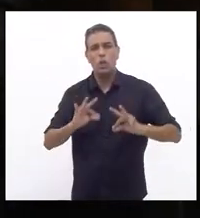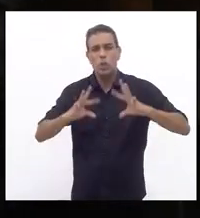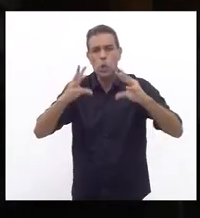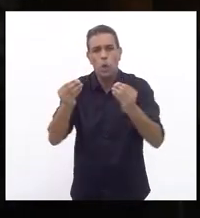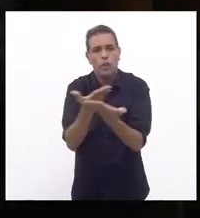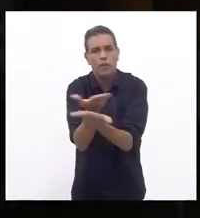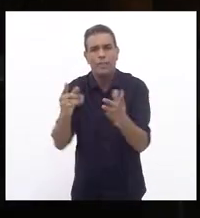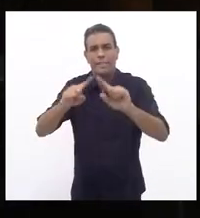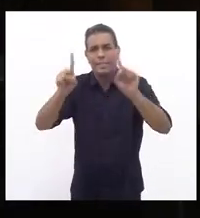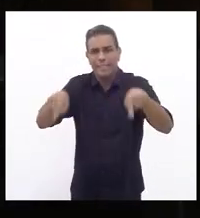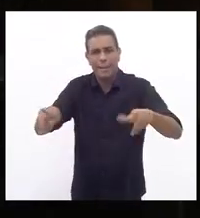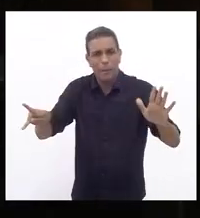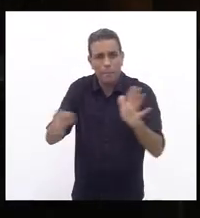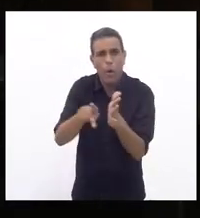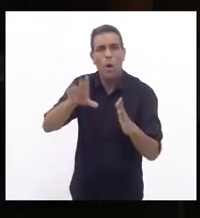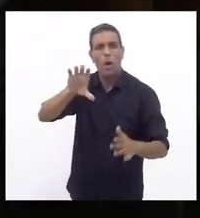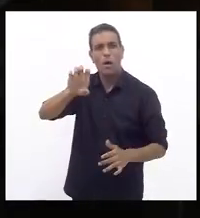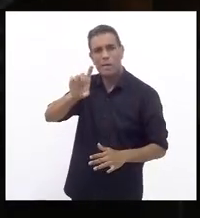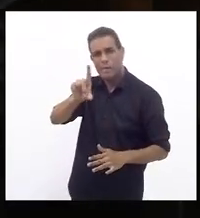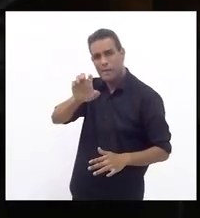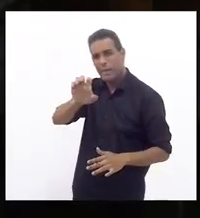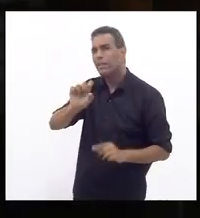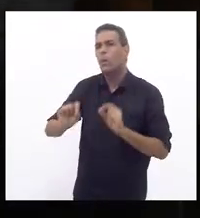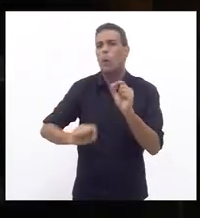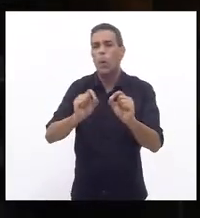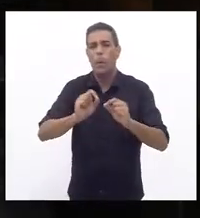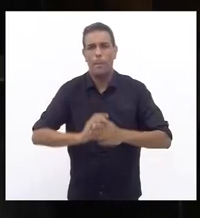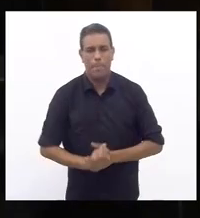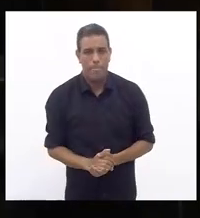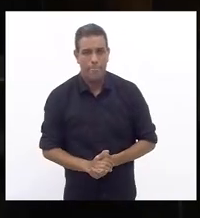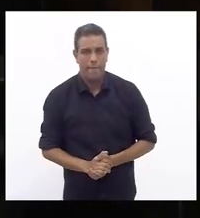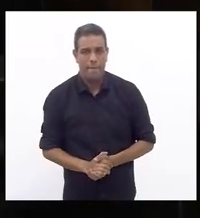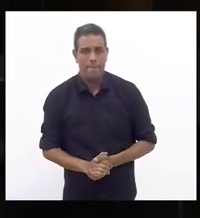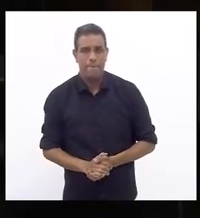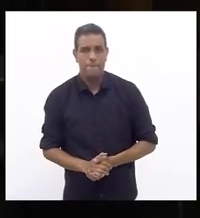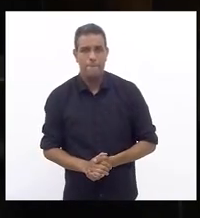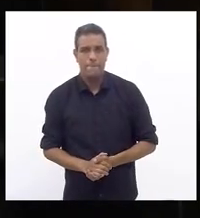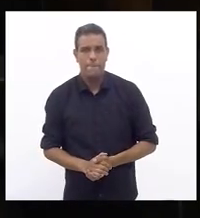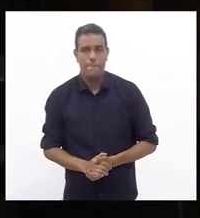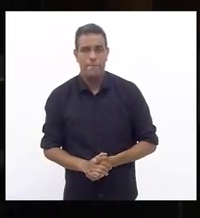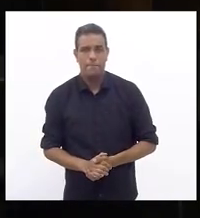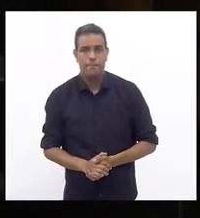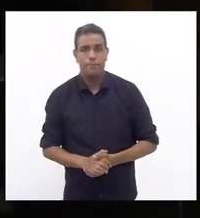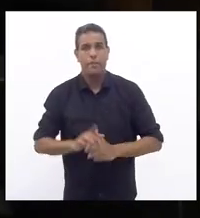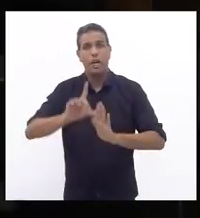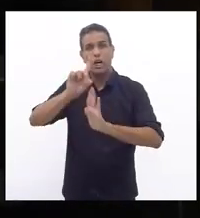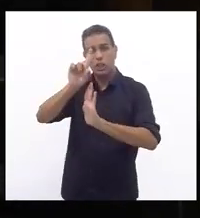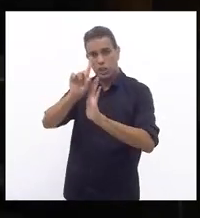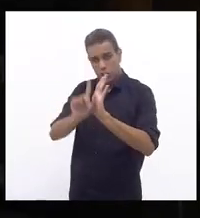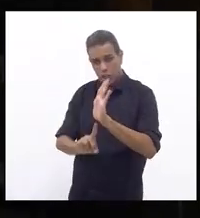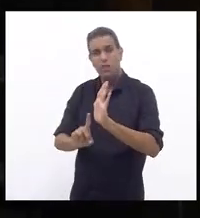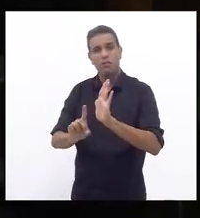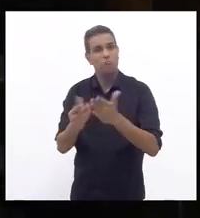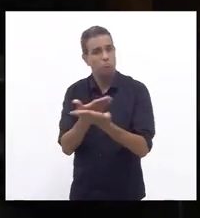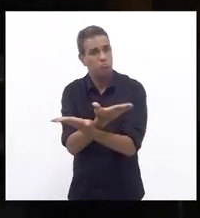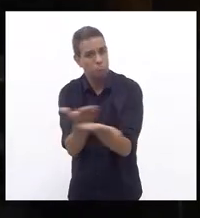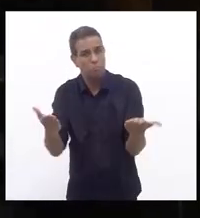SEDAI, que é aquele princípio elementar, que é o direito adquirido,